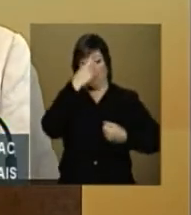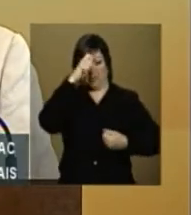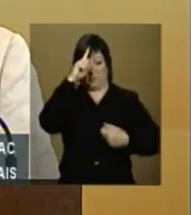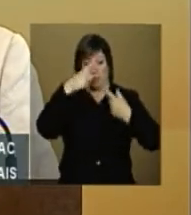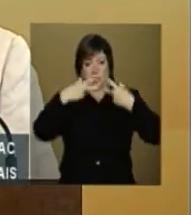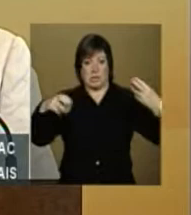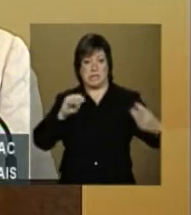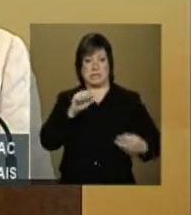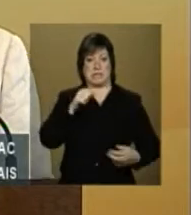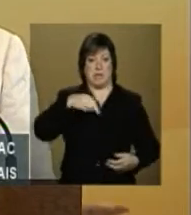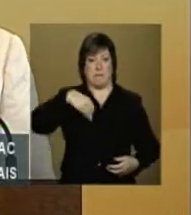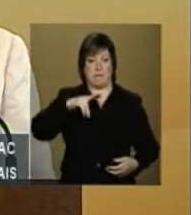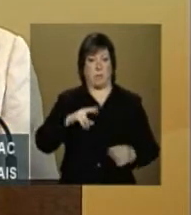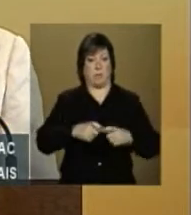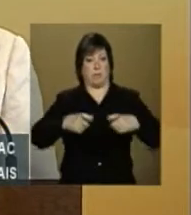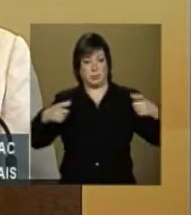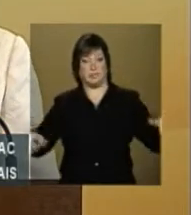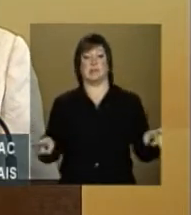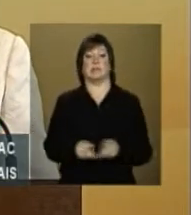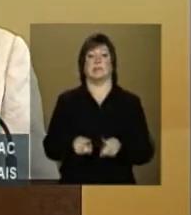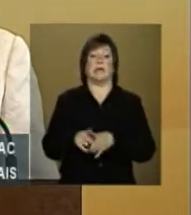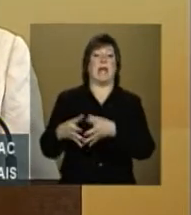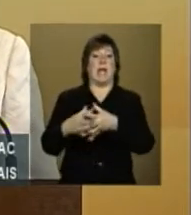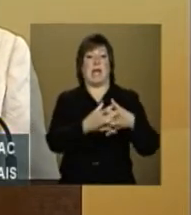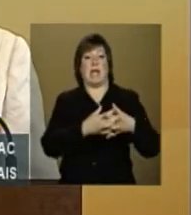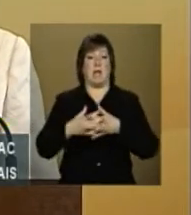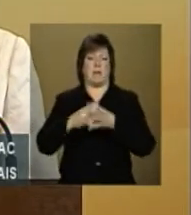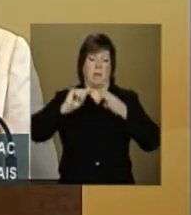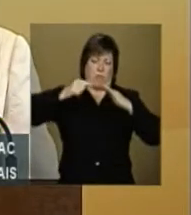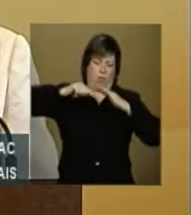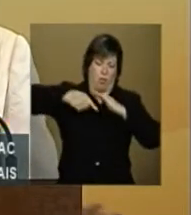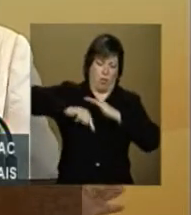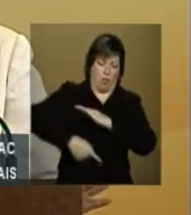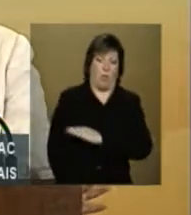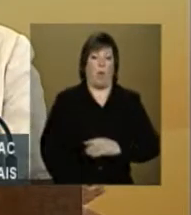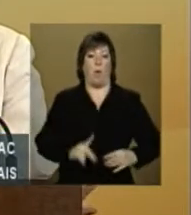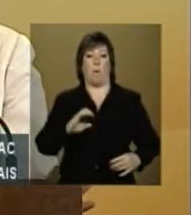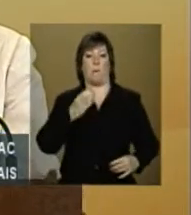os caminhões e perfuratrizes para poços artesianos,